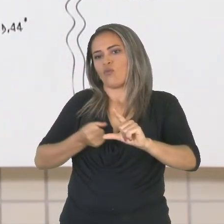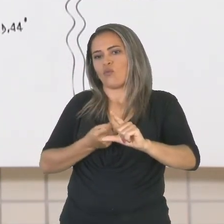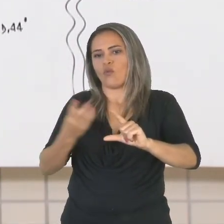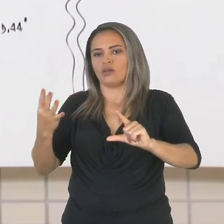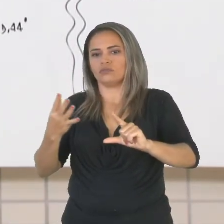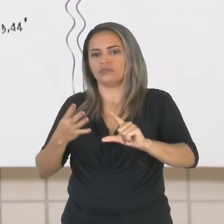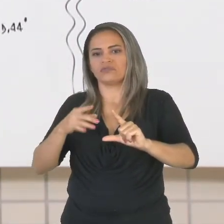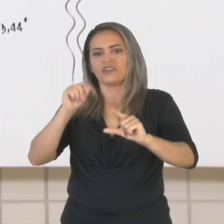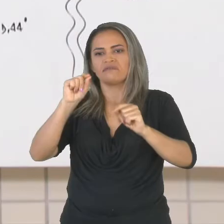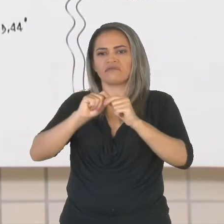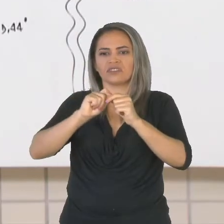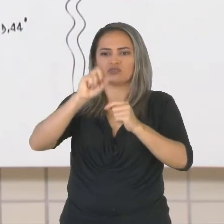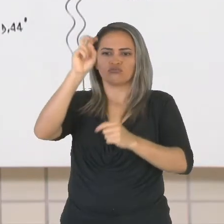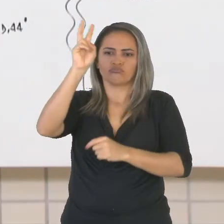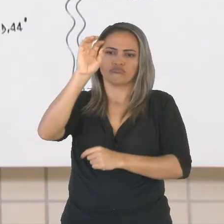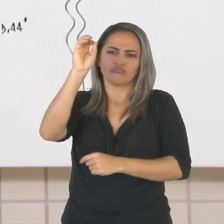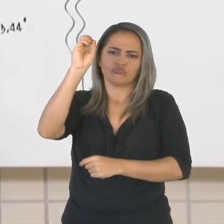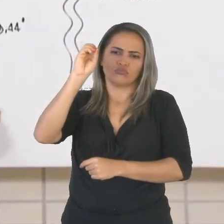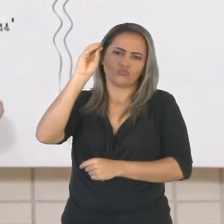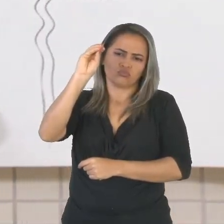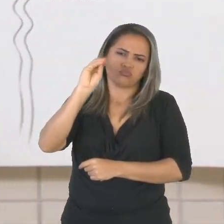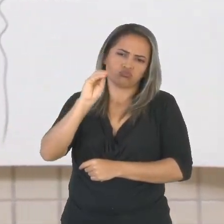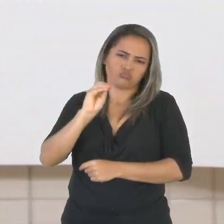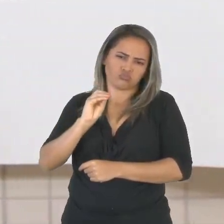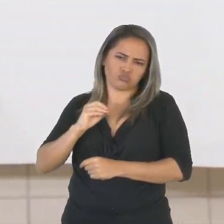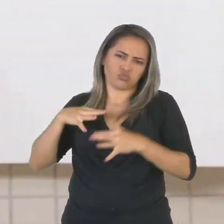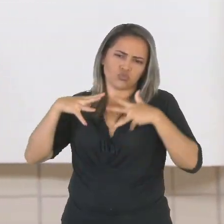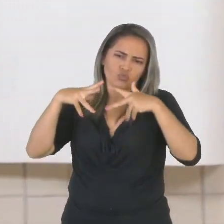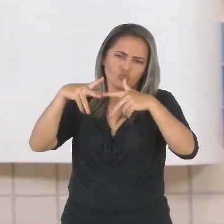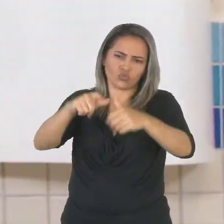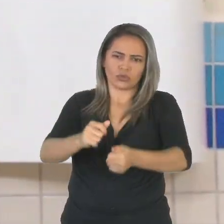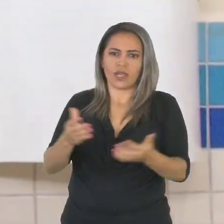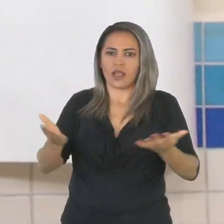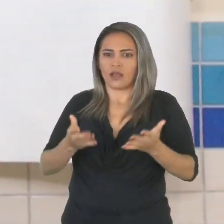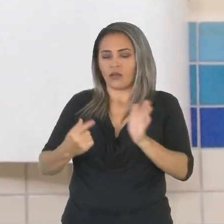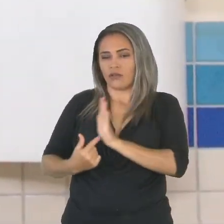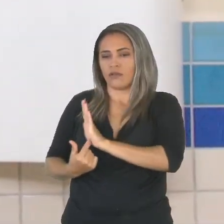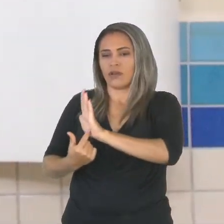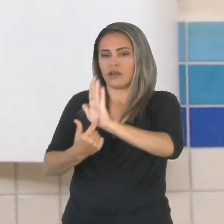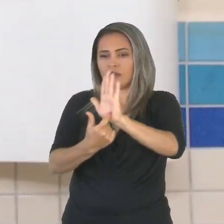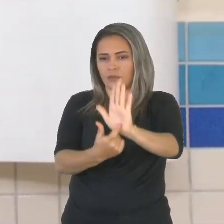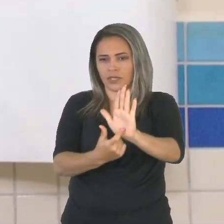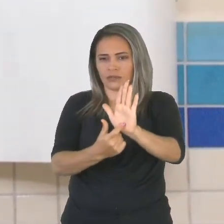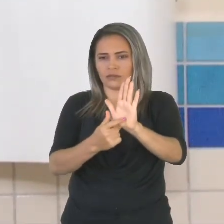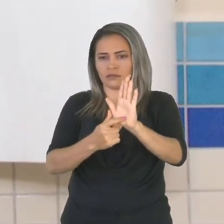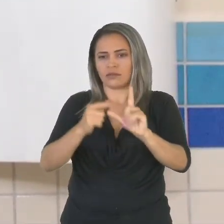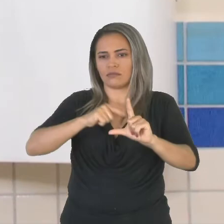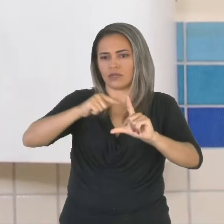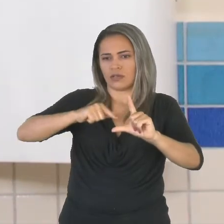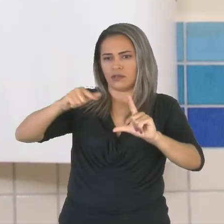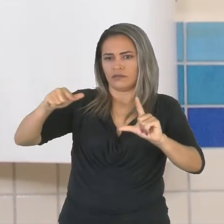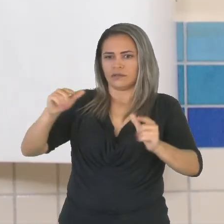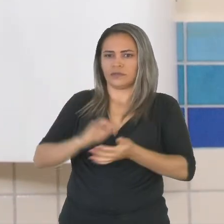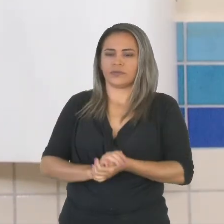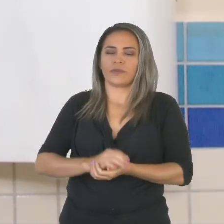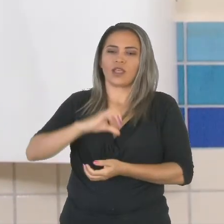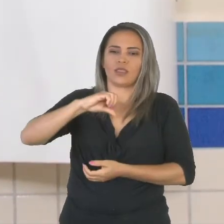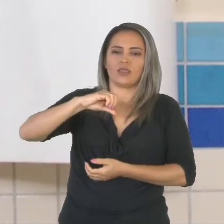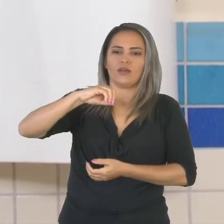para todos os processos. E aí eu vou fazer a representação gráfica. 90